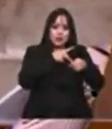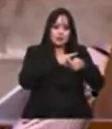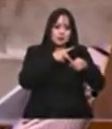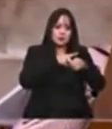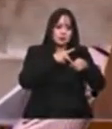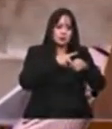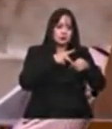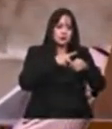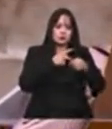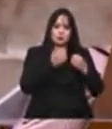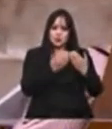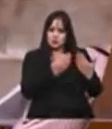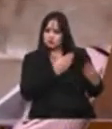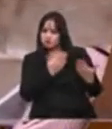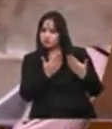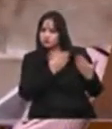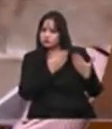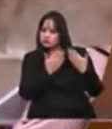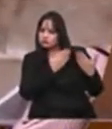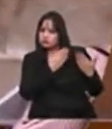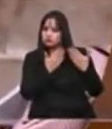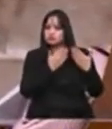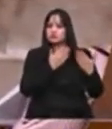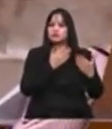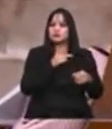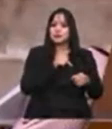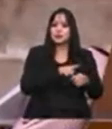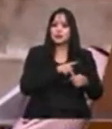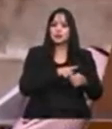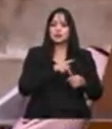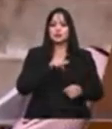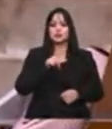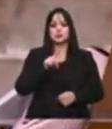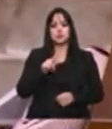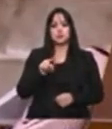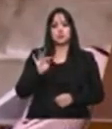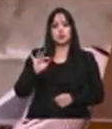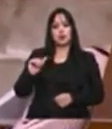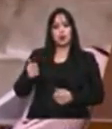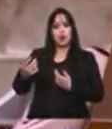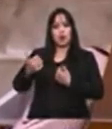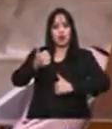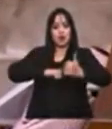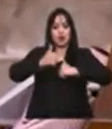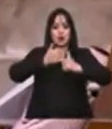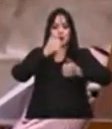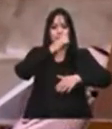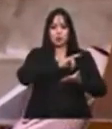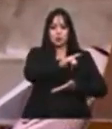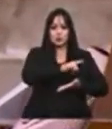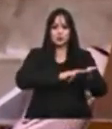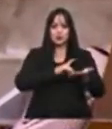trabalho de averiguações, que vou chamar a partir de agora de GTA, para analisar a documentação